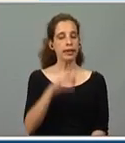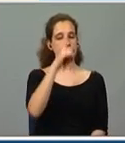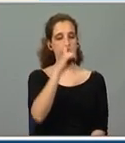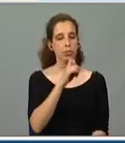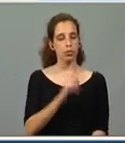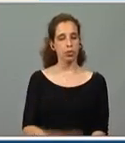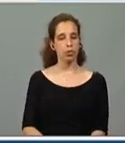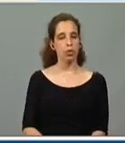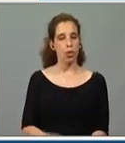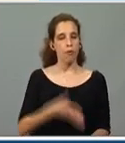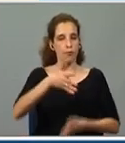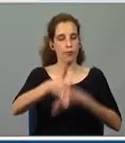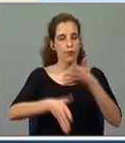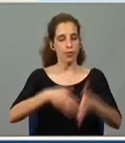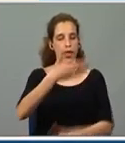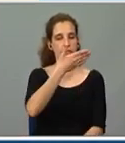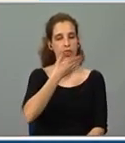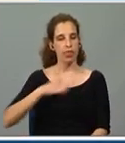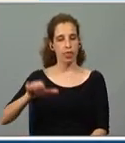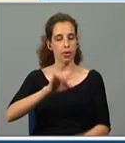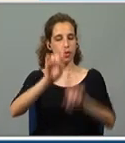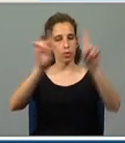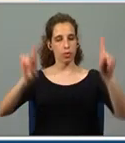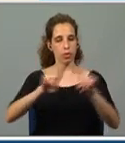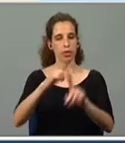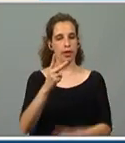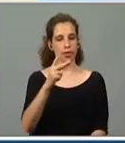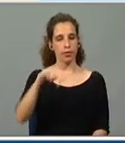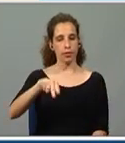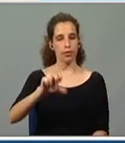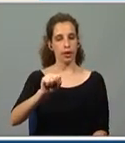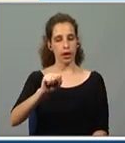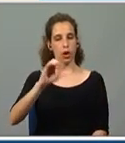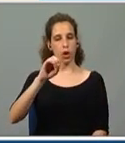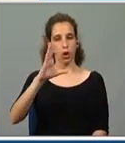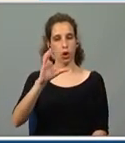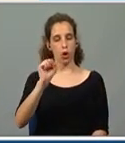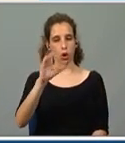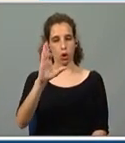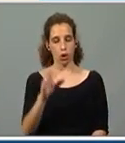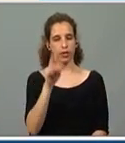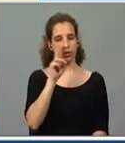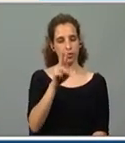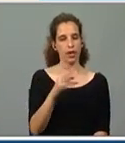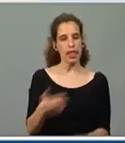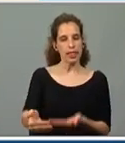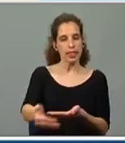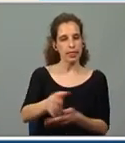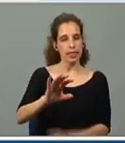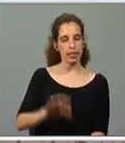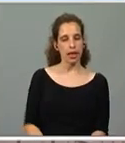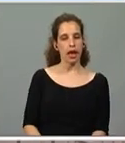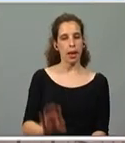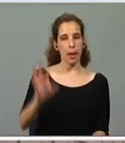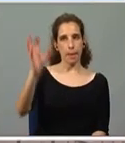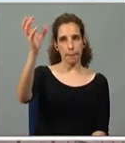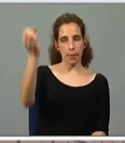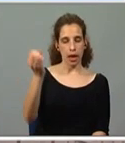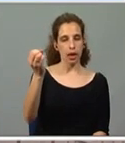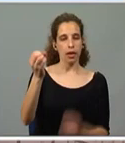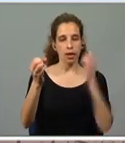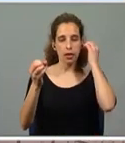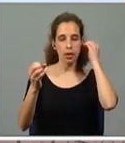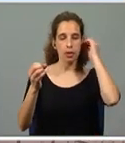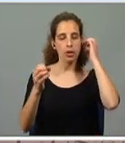o fabrico do azeite, com este quadro de Vincent van Gogh, onde se vê a colheita da azeitona, a apanha da